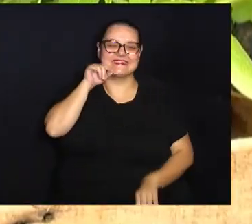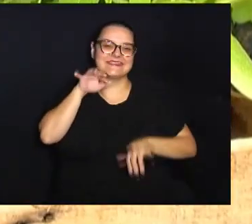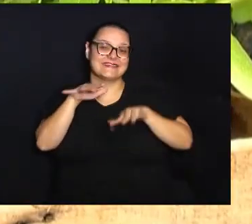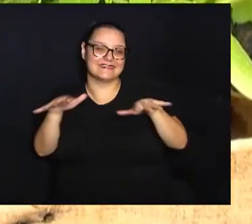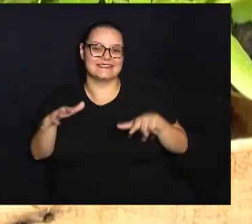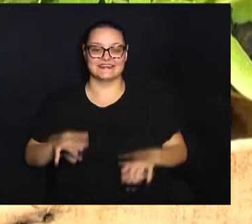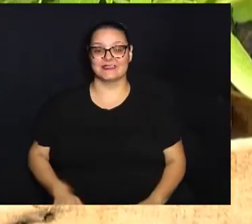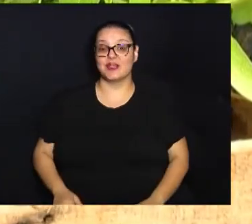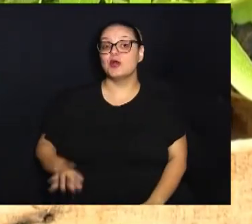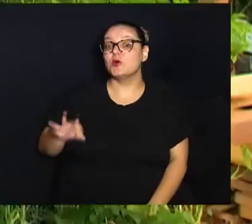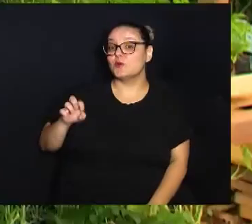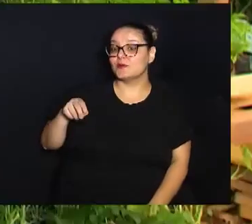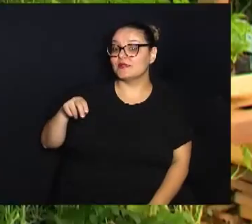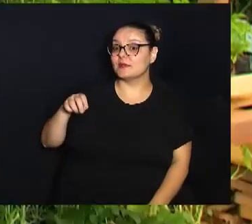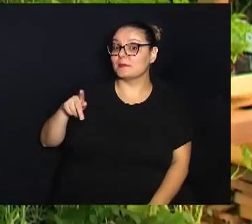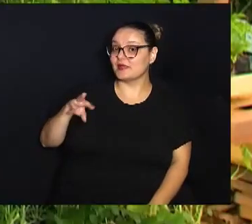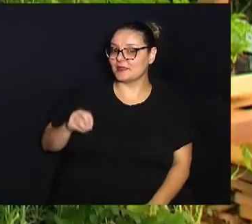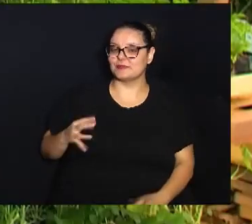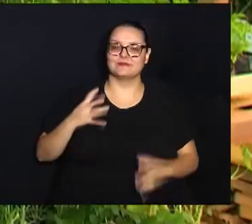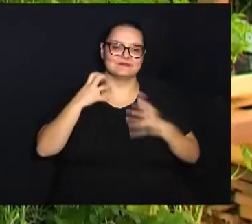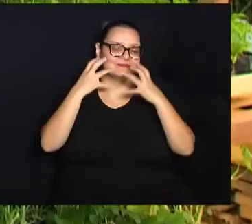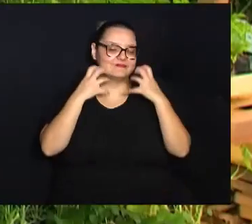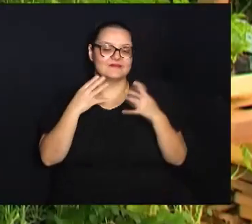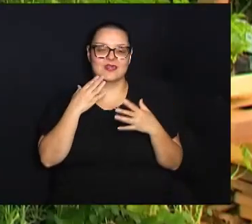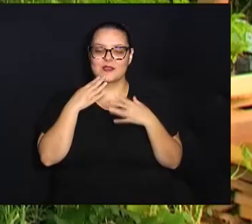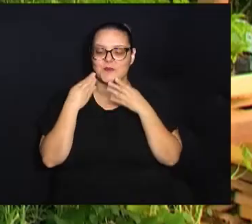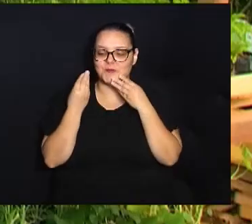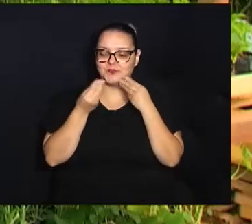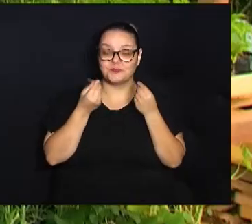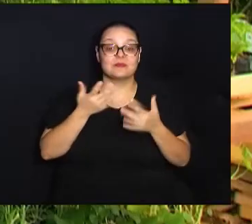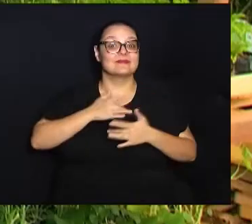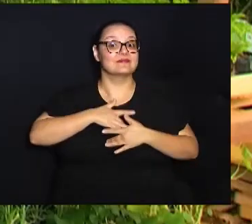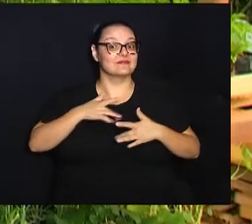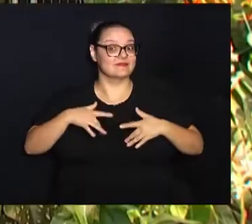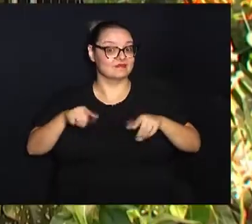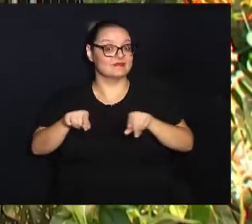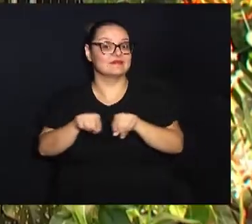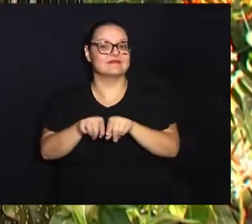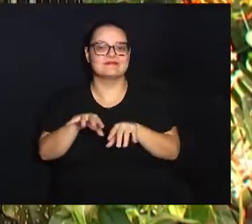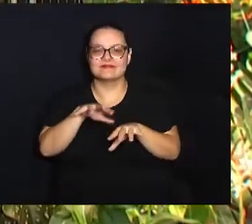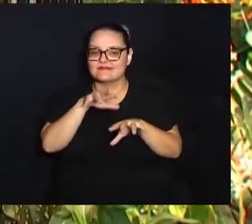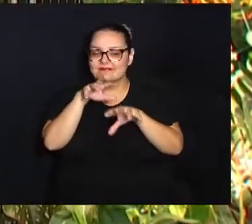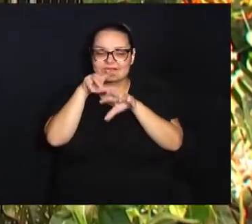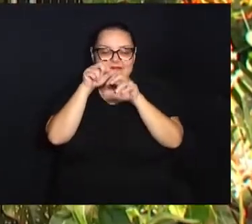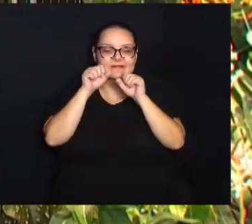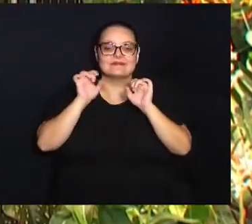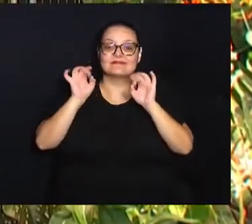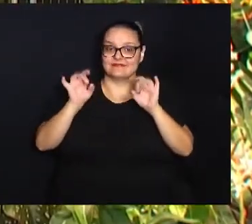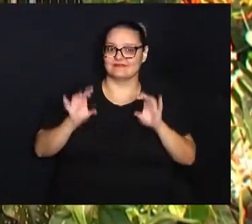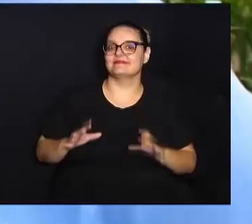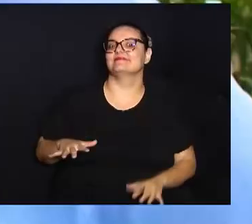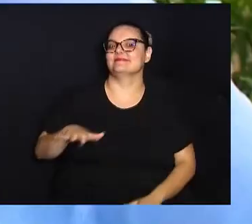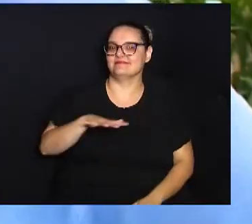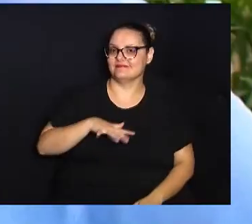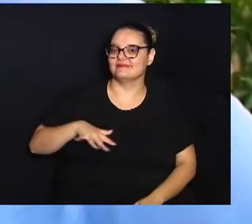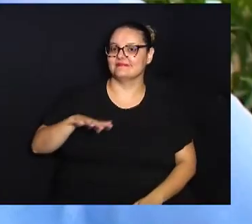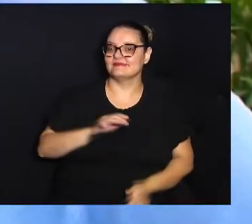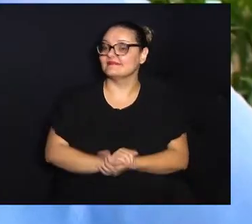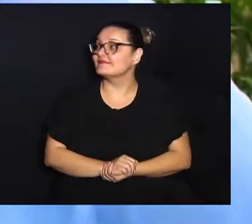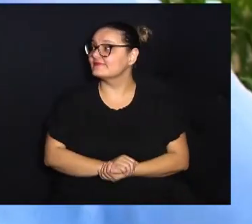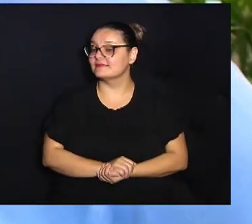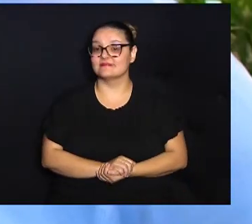se tornaram queridinhos e, além do sabor e da saúde, também dão um aroma todo especial aos ambientes.